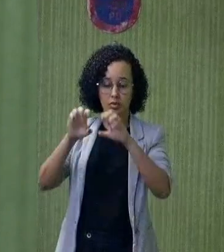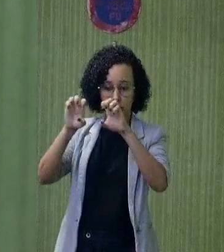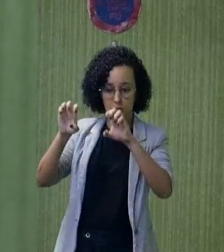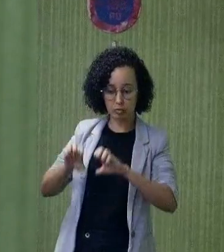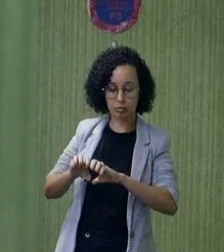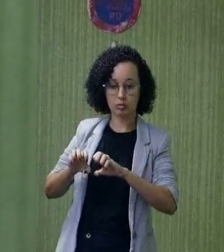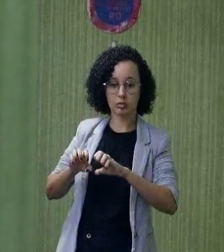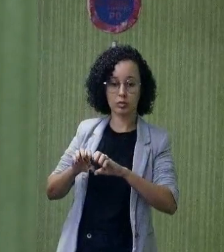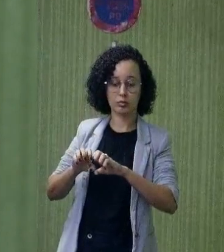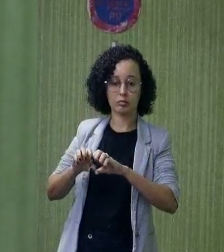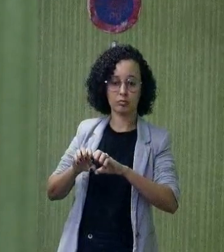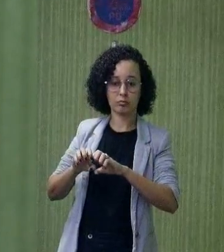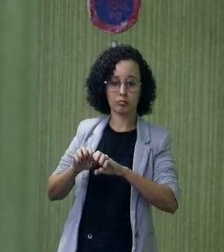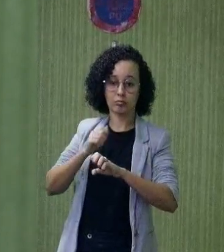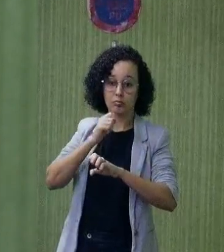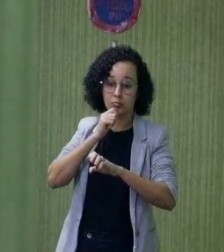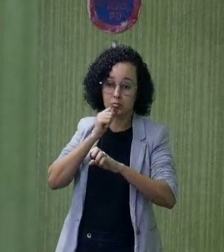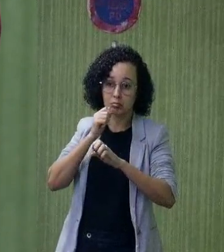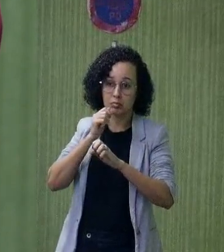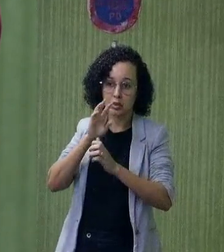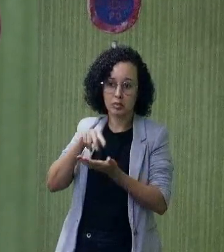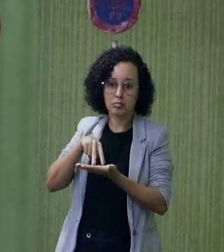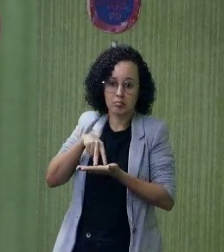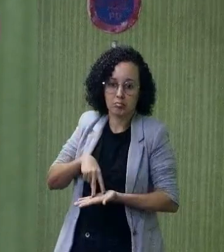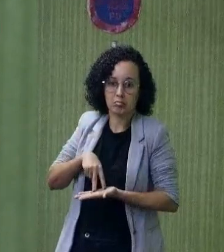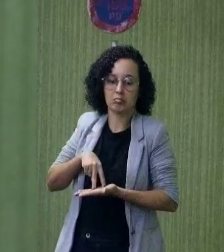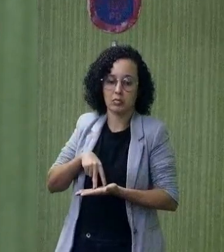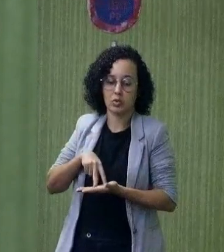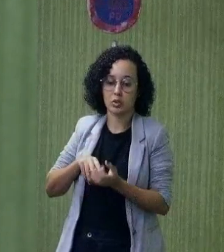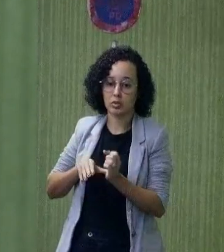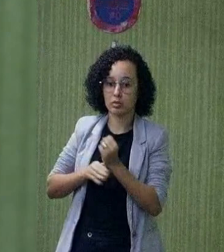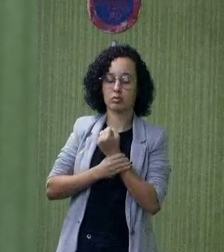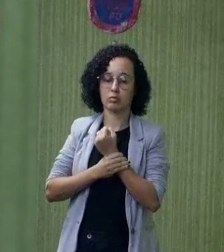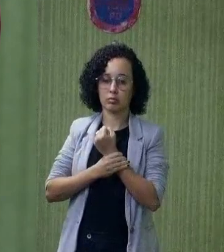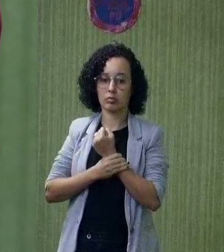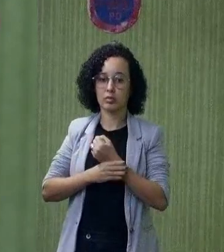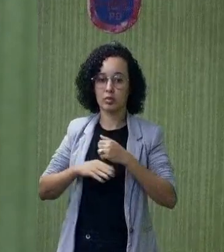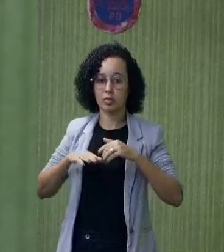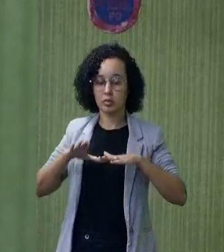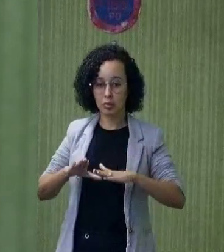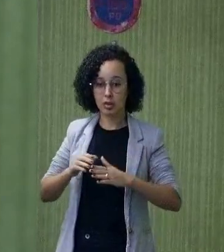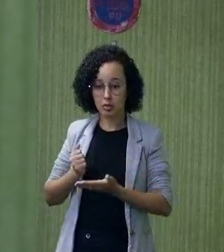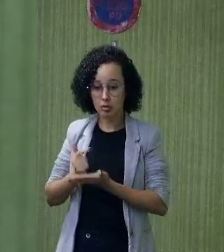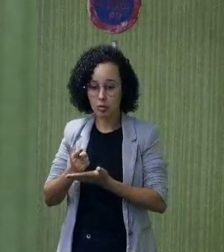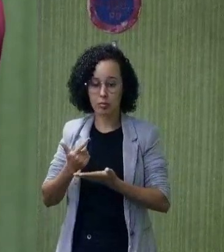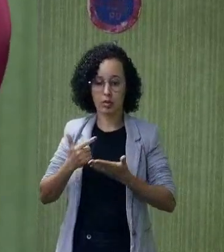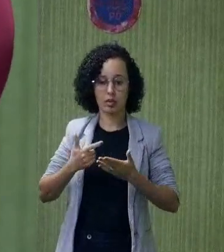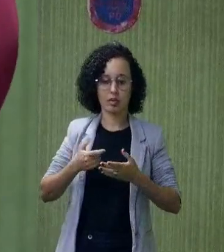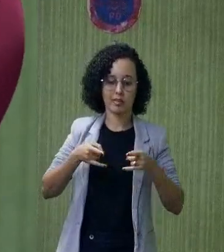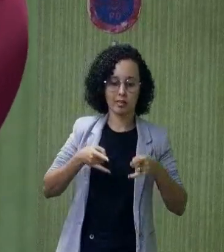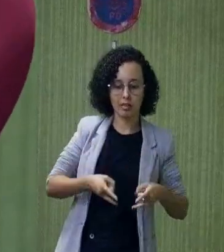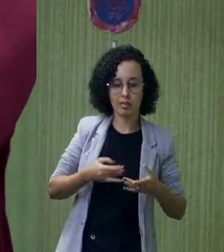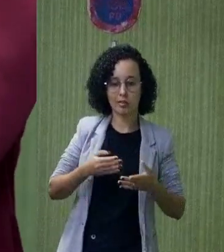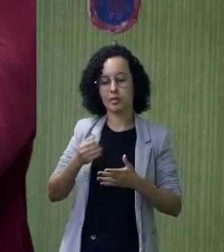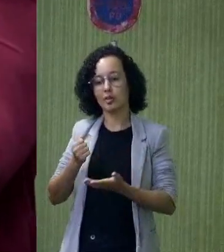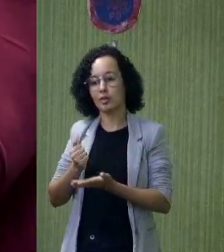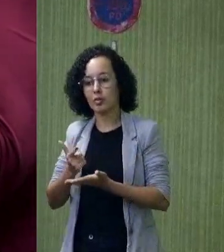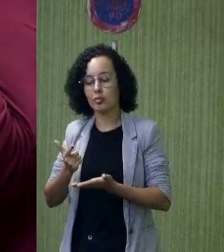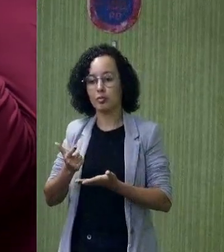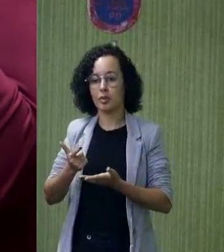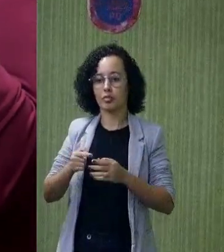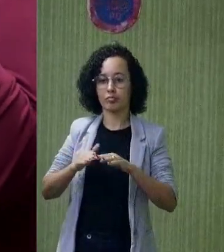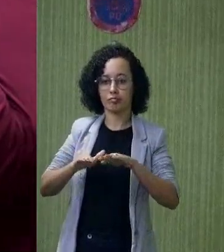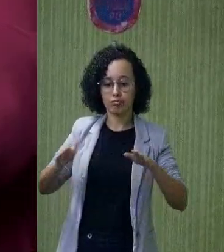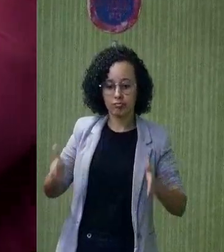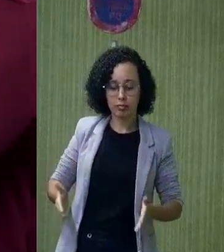eh ainda erguida esteja com segurança mas comprar a cama né comprar uma mesa